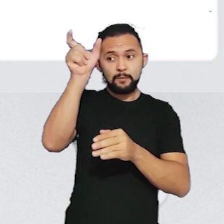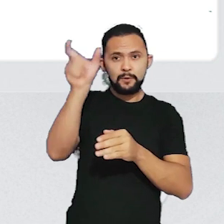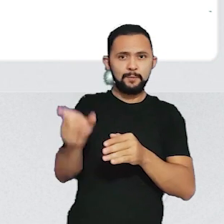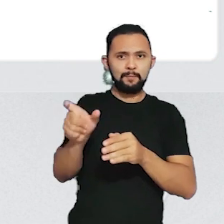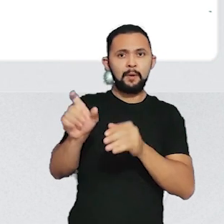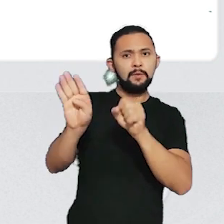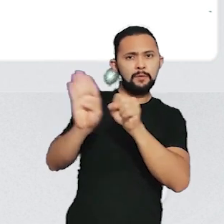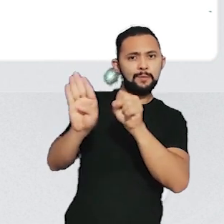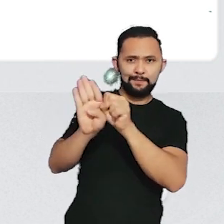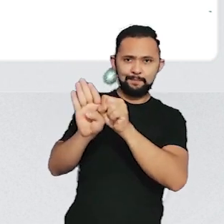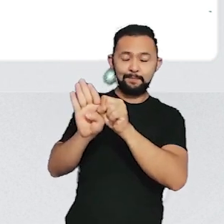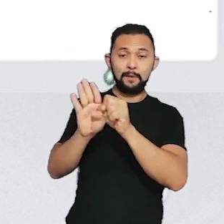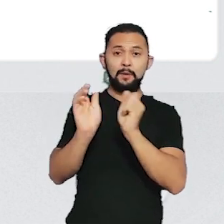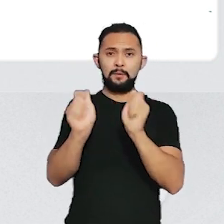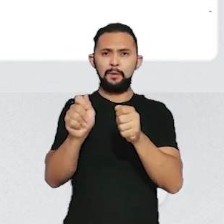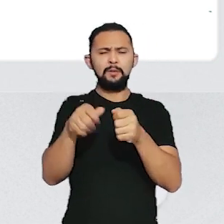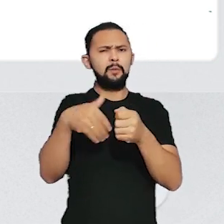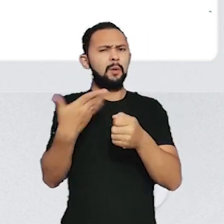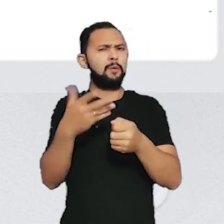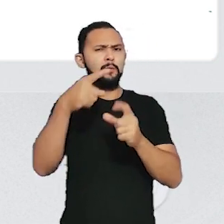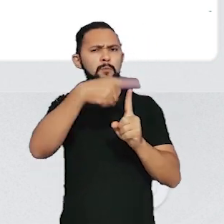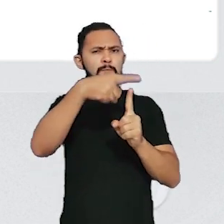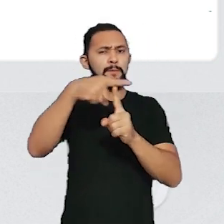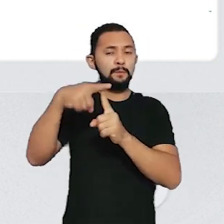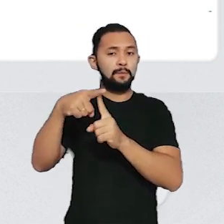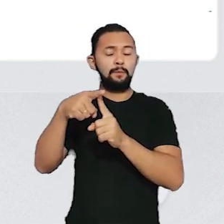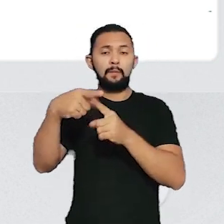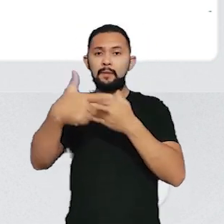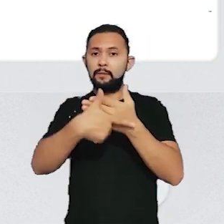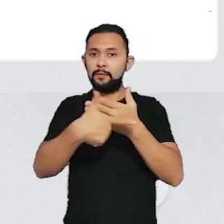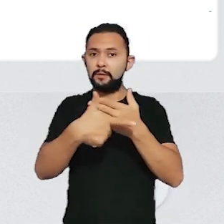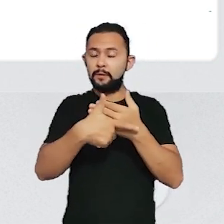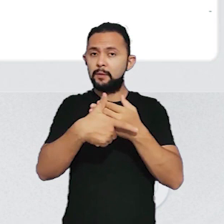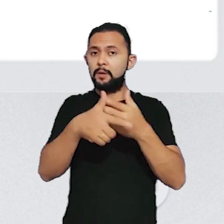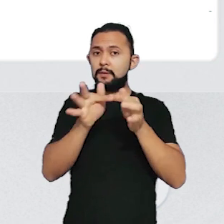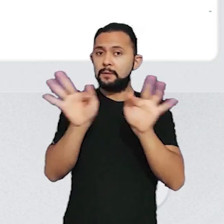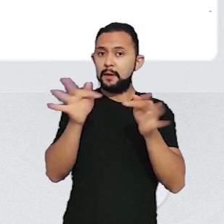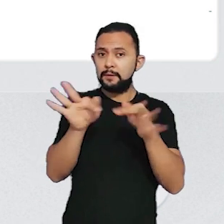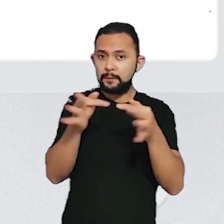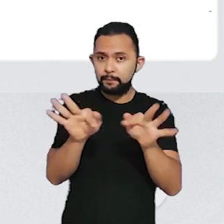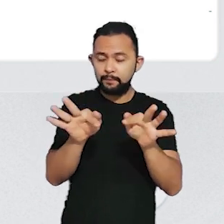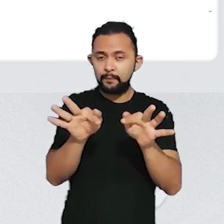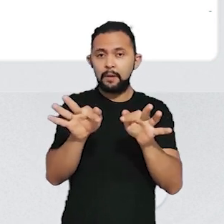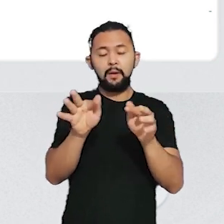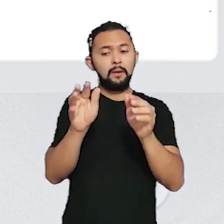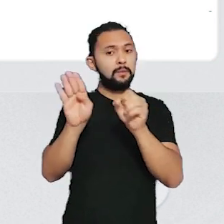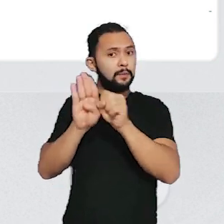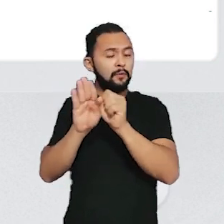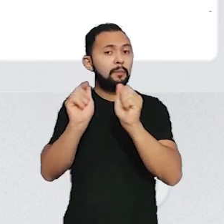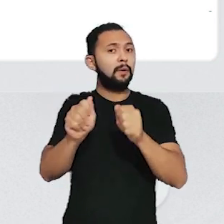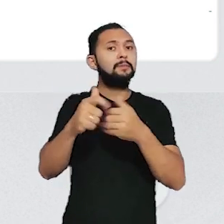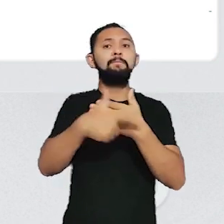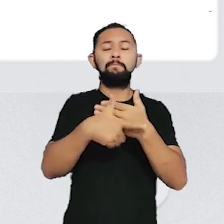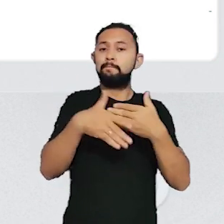funções sintáticas que um substantivo pode desempenhar? Se não sabe, é bom você relembrar aí o conteúdo, revisar as últimas aulas, para a